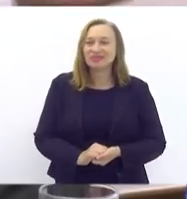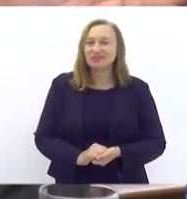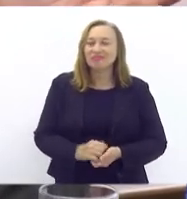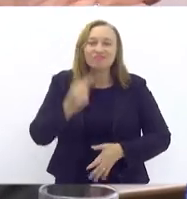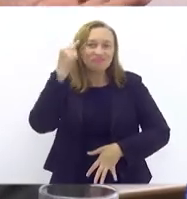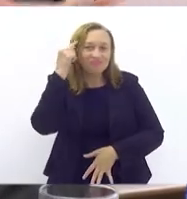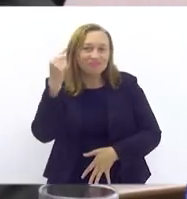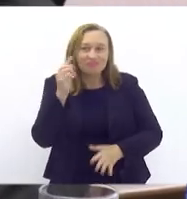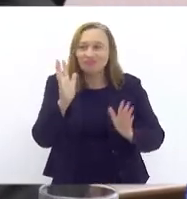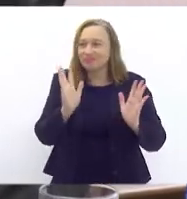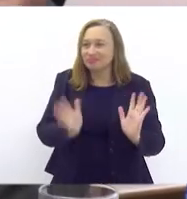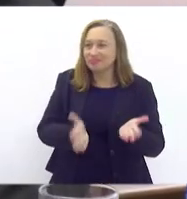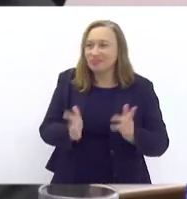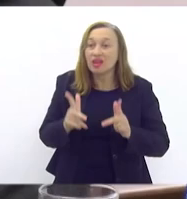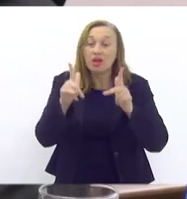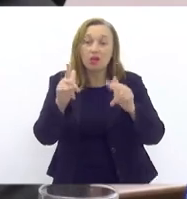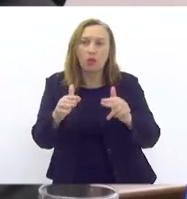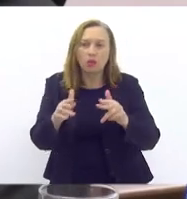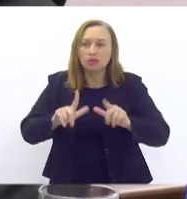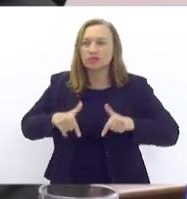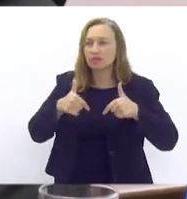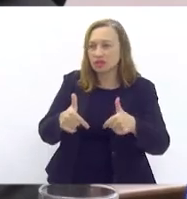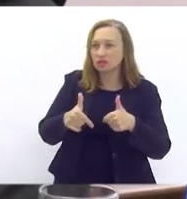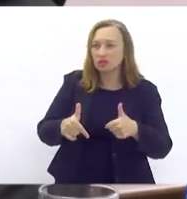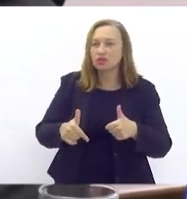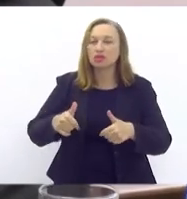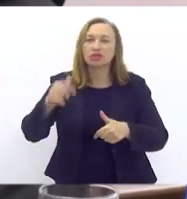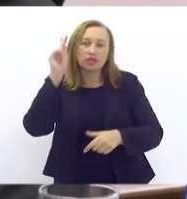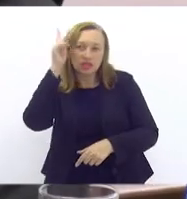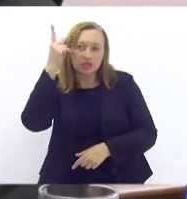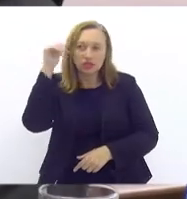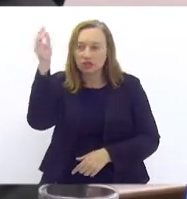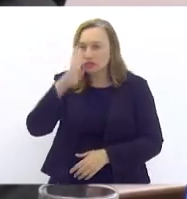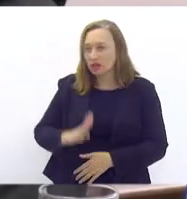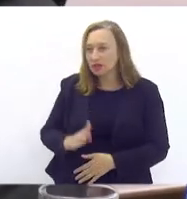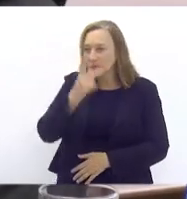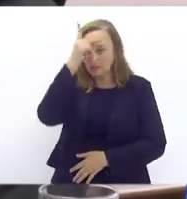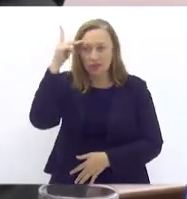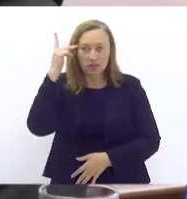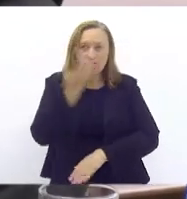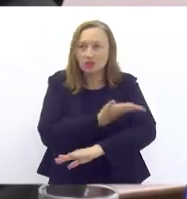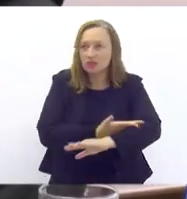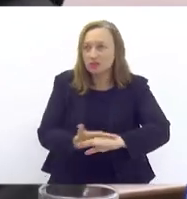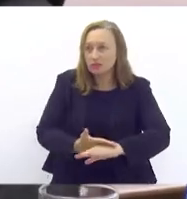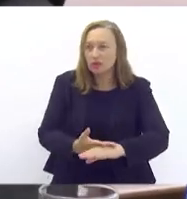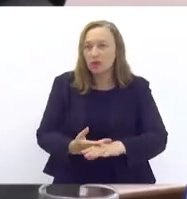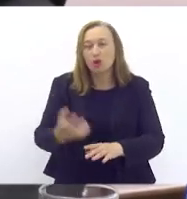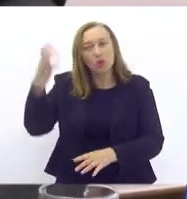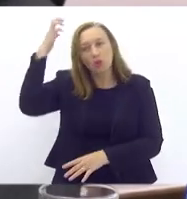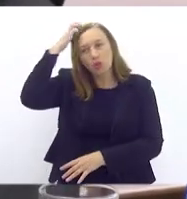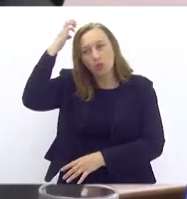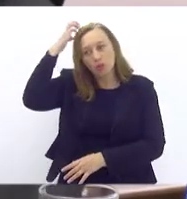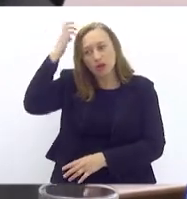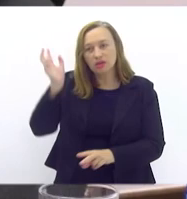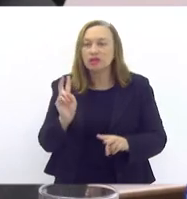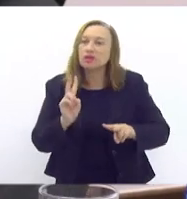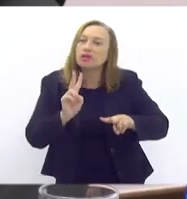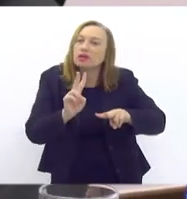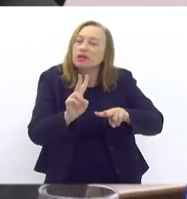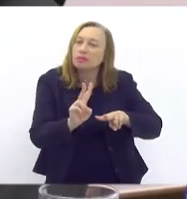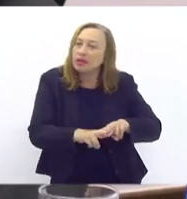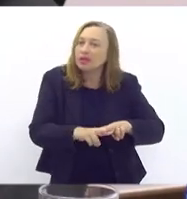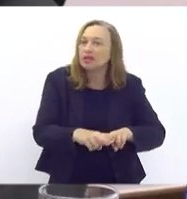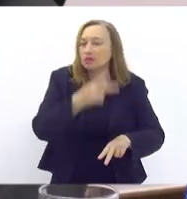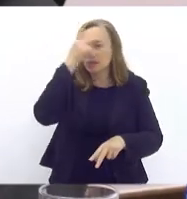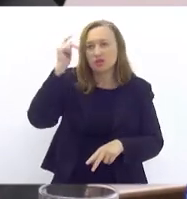mesma lógica que sempre imperou na história do Brasil pessoas brancas eh punindo e privando de liberdade